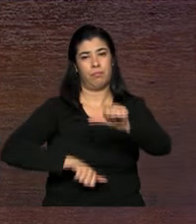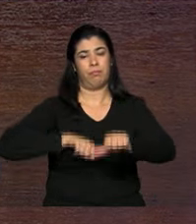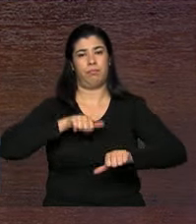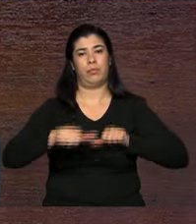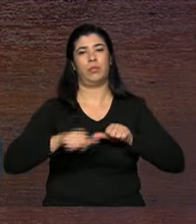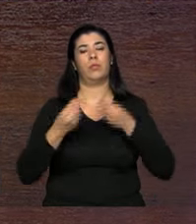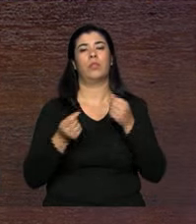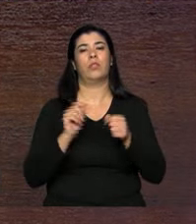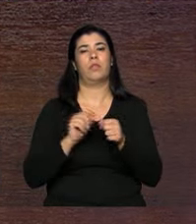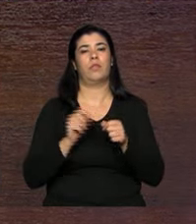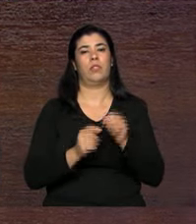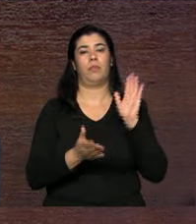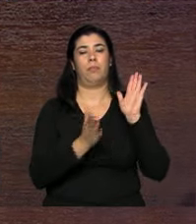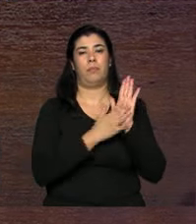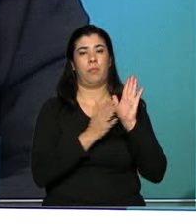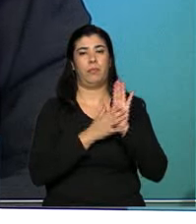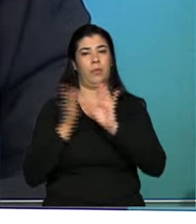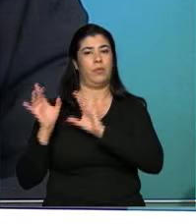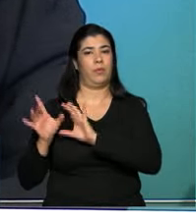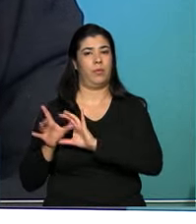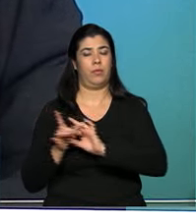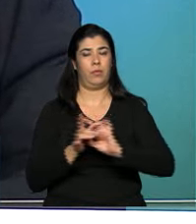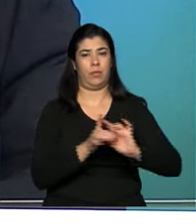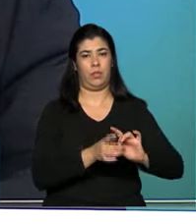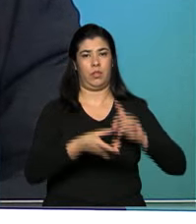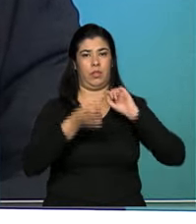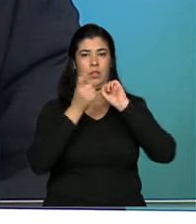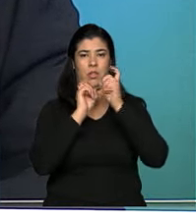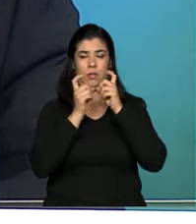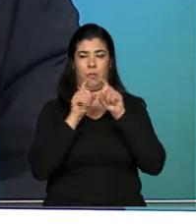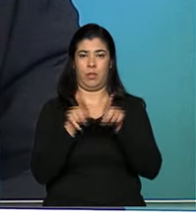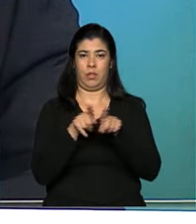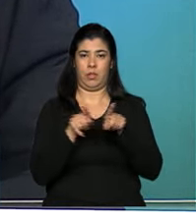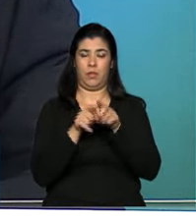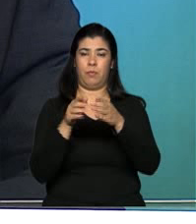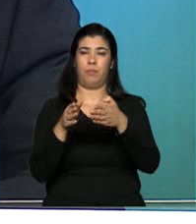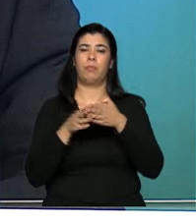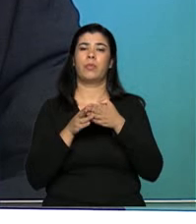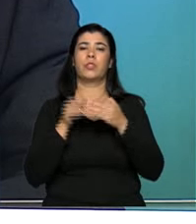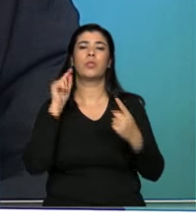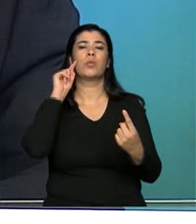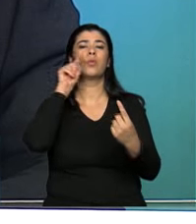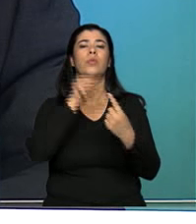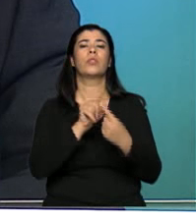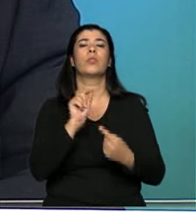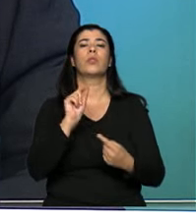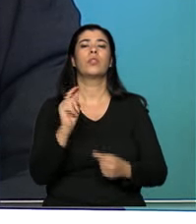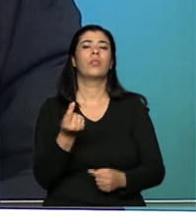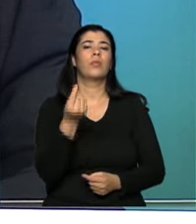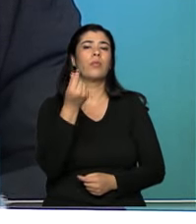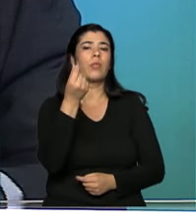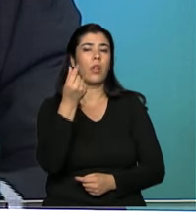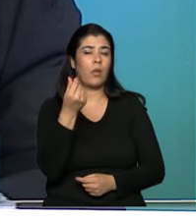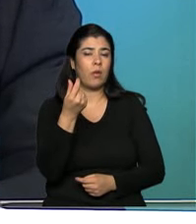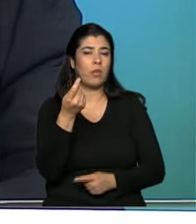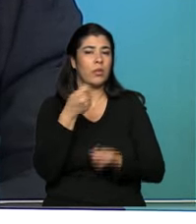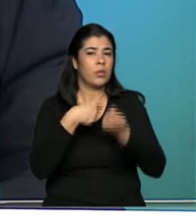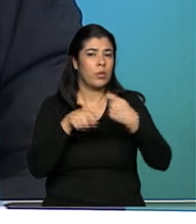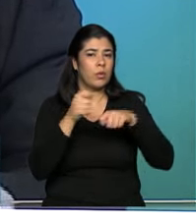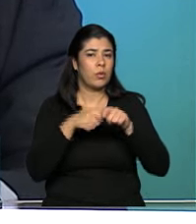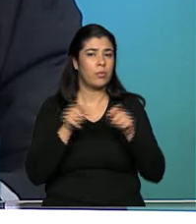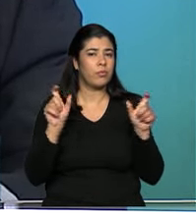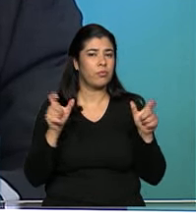só para uma proposta P de vista administrativo e a nesse processo nós vamos ter também um valor do que que isso pode nos dar de Economia eh no curto